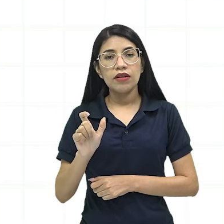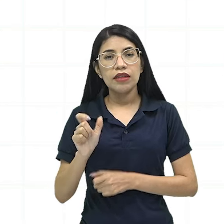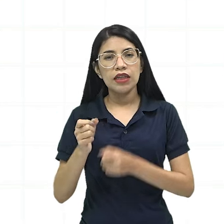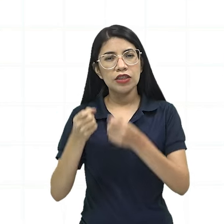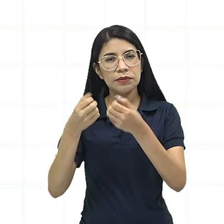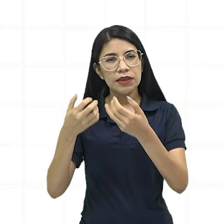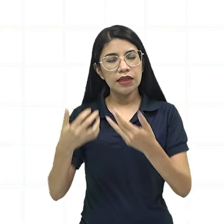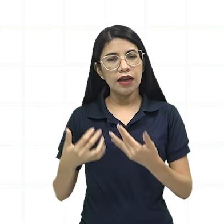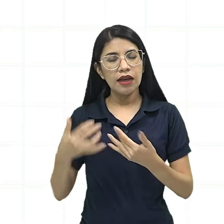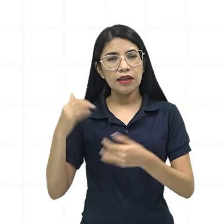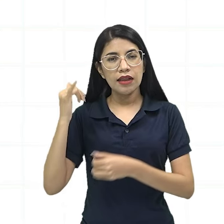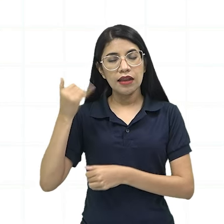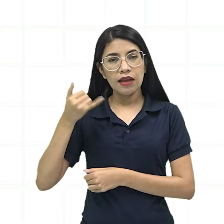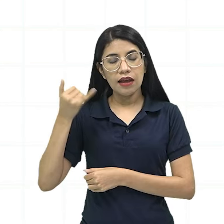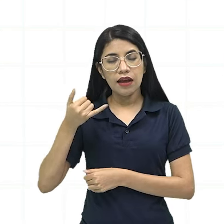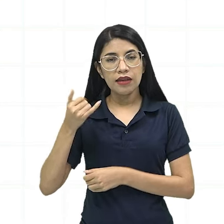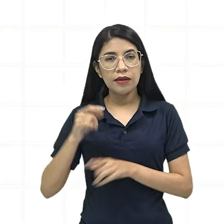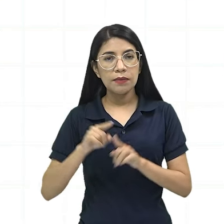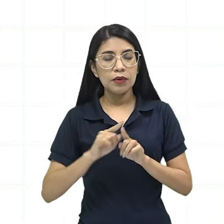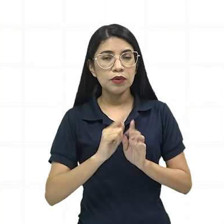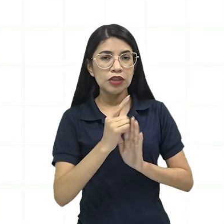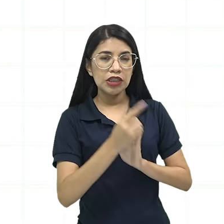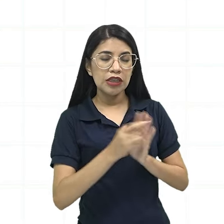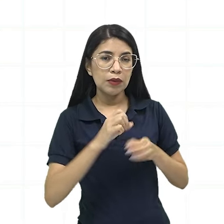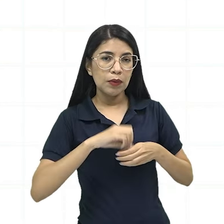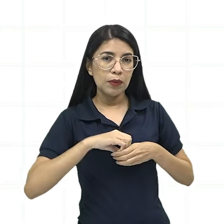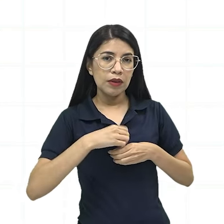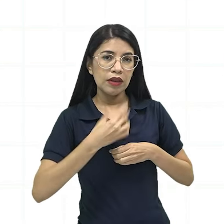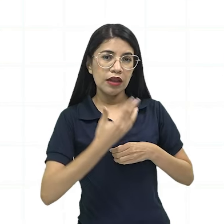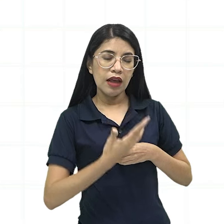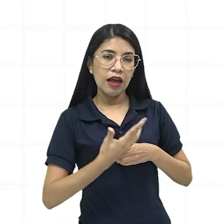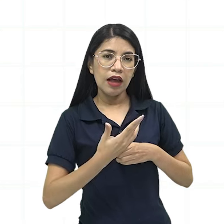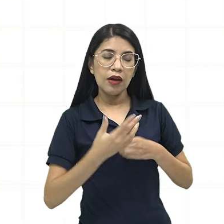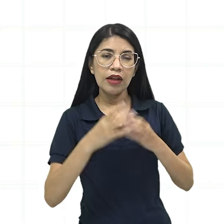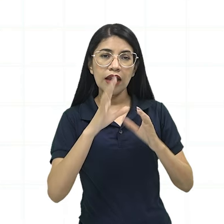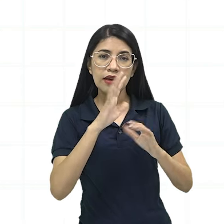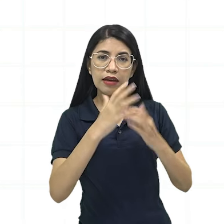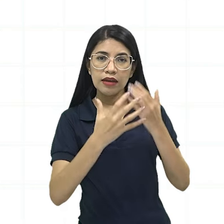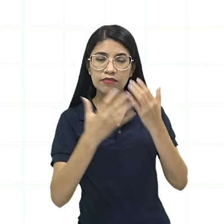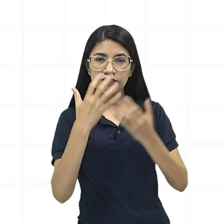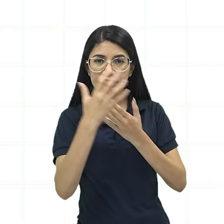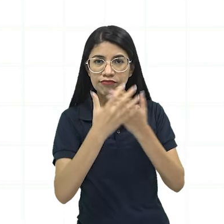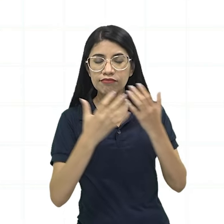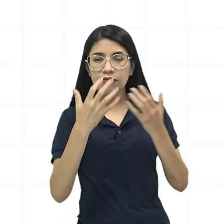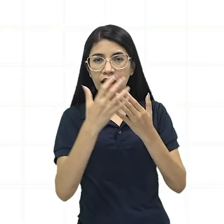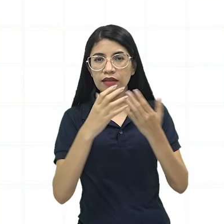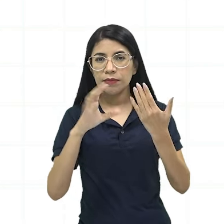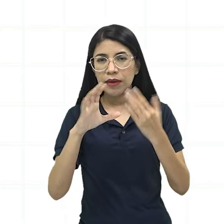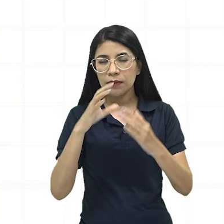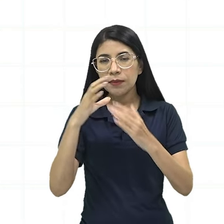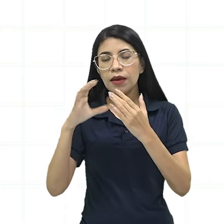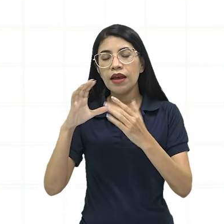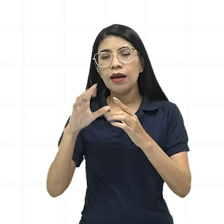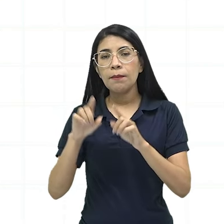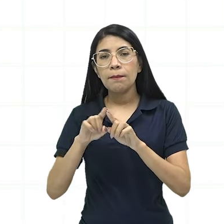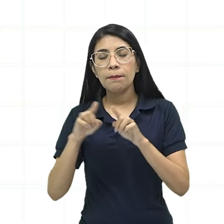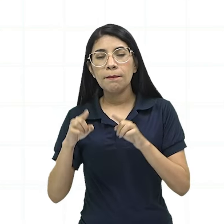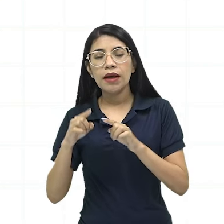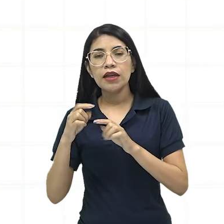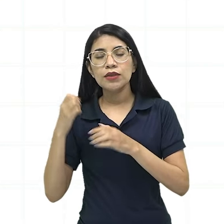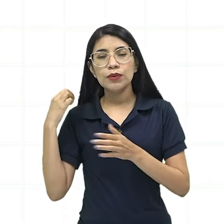narrada. Enquanto o gênero lírico é a palavra cantada, aqui, no gênero